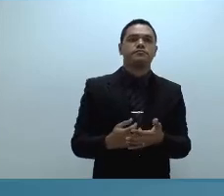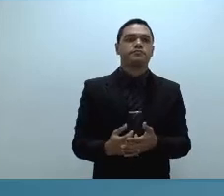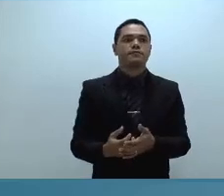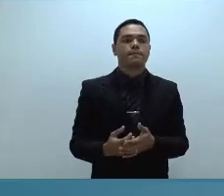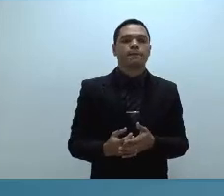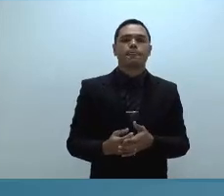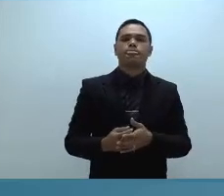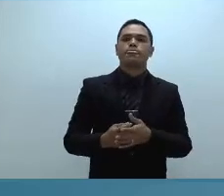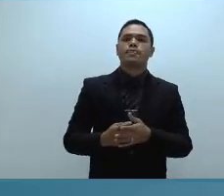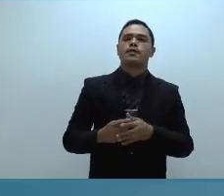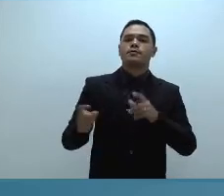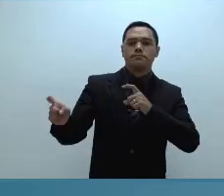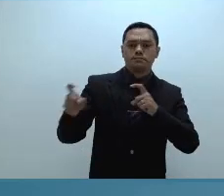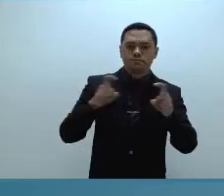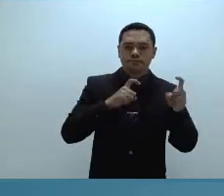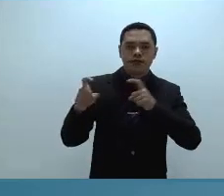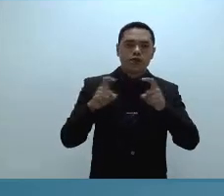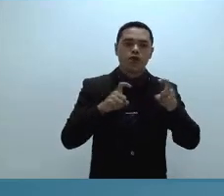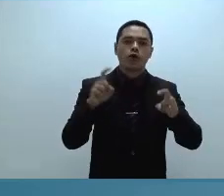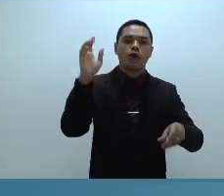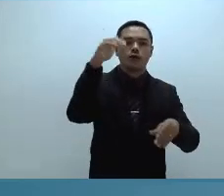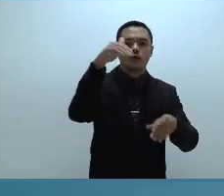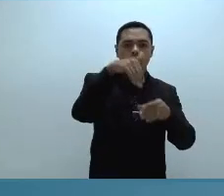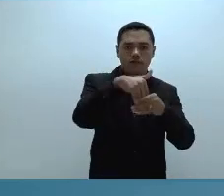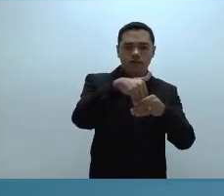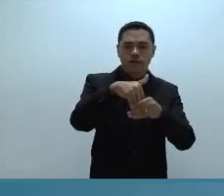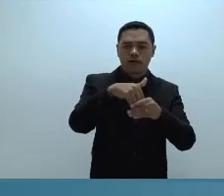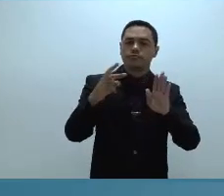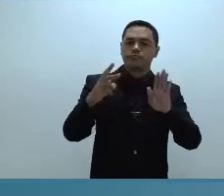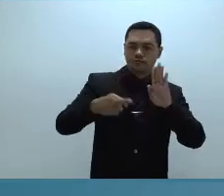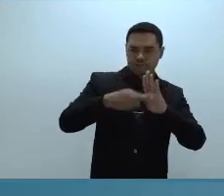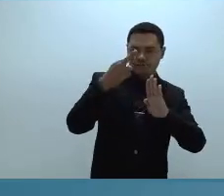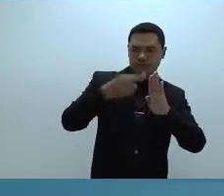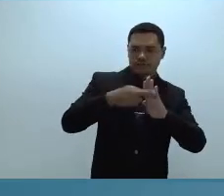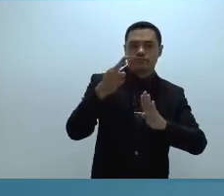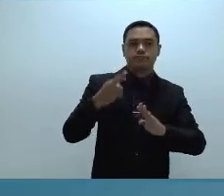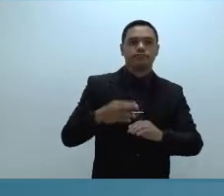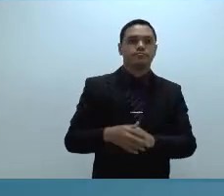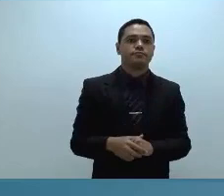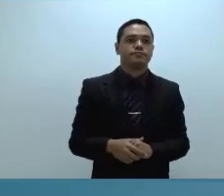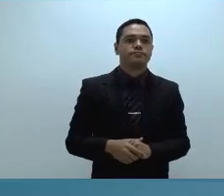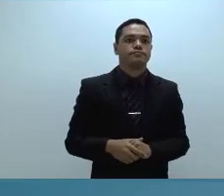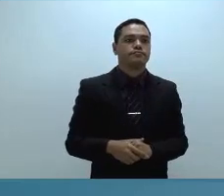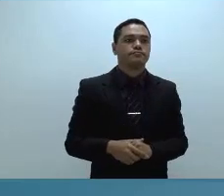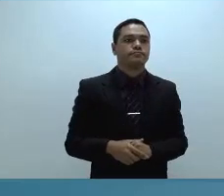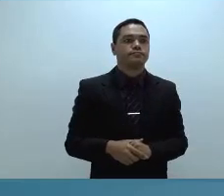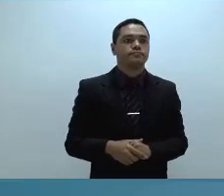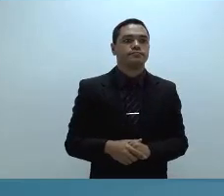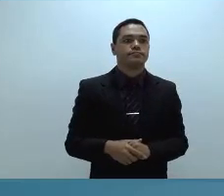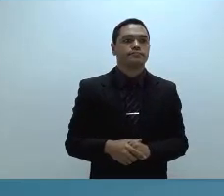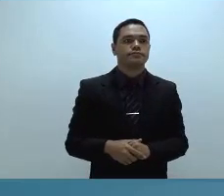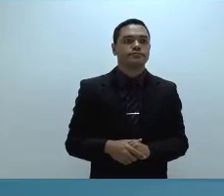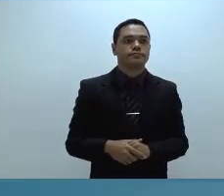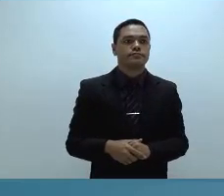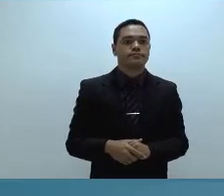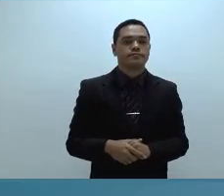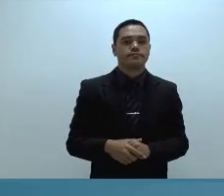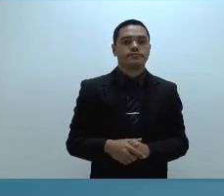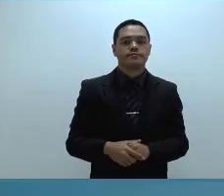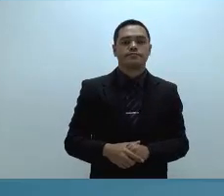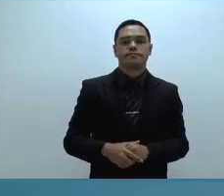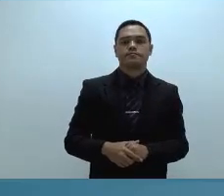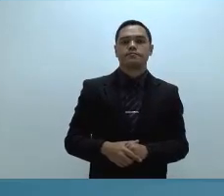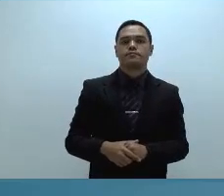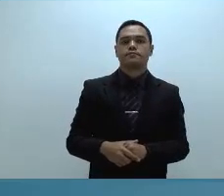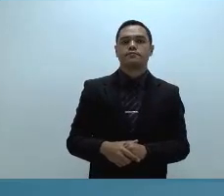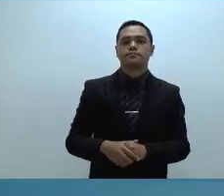em discussão o voto da eminente relatora. Senhor presidente? Pois